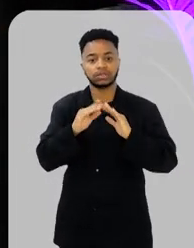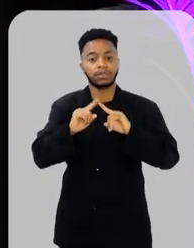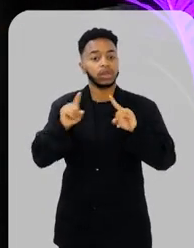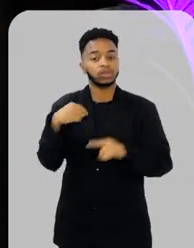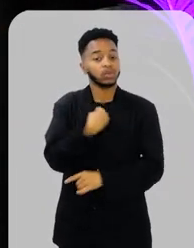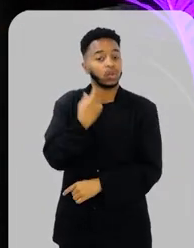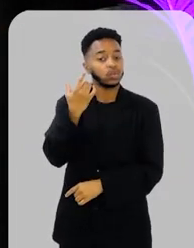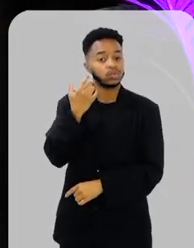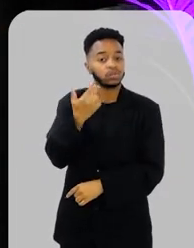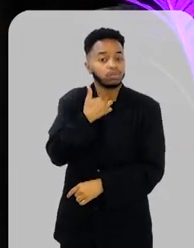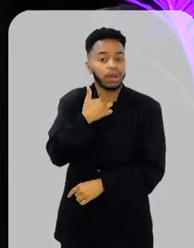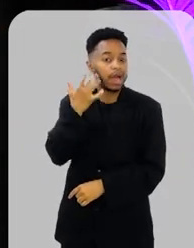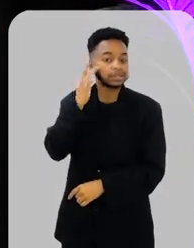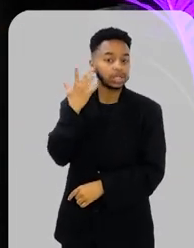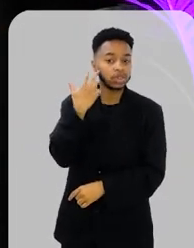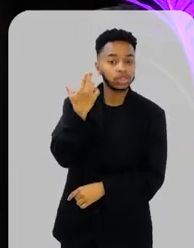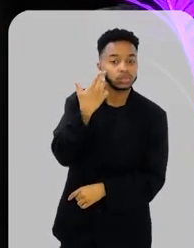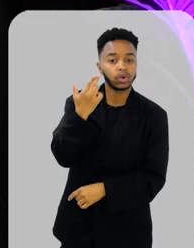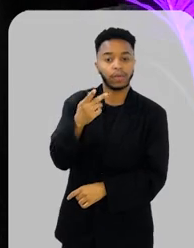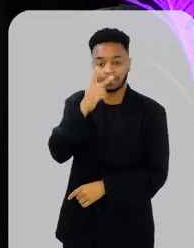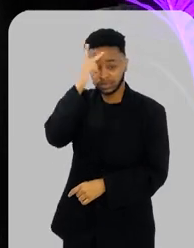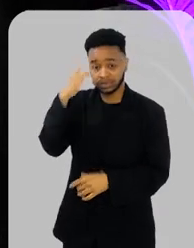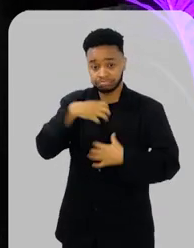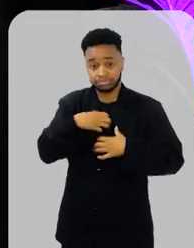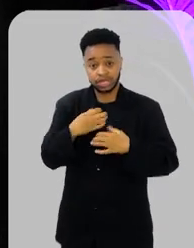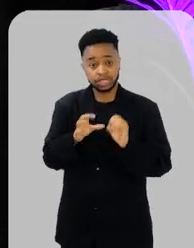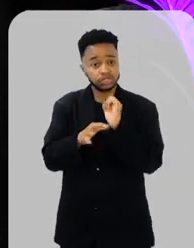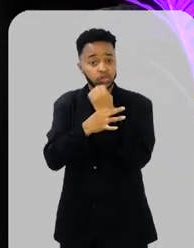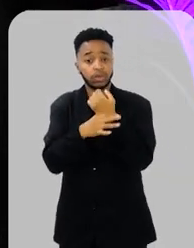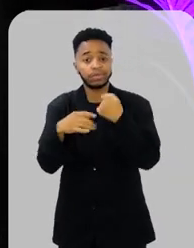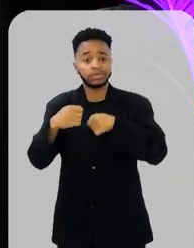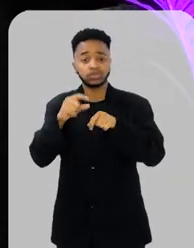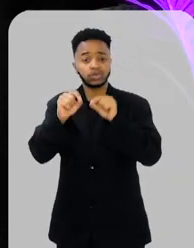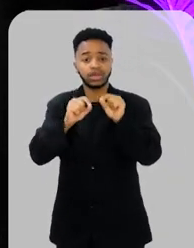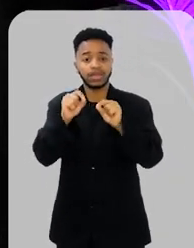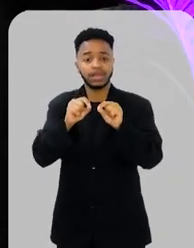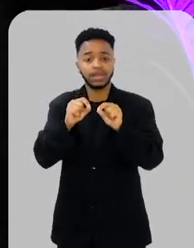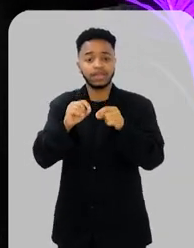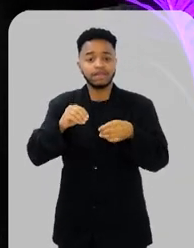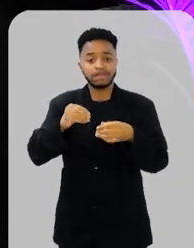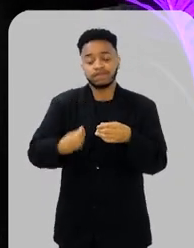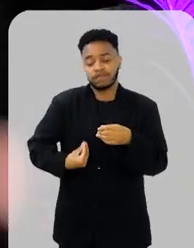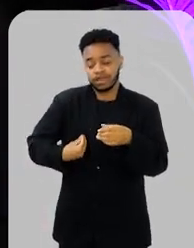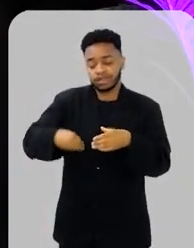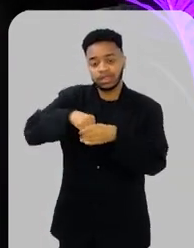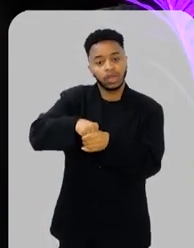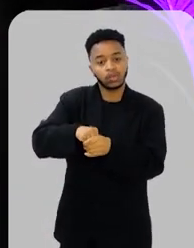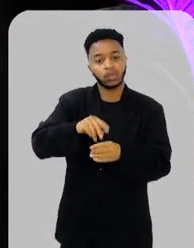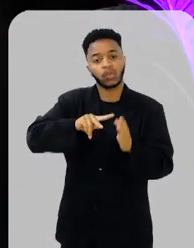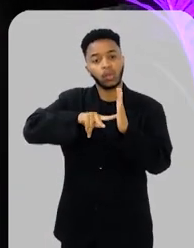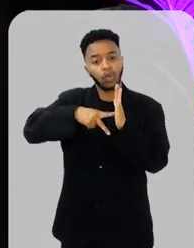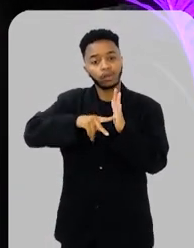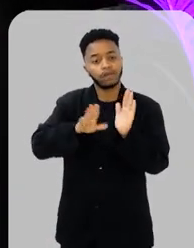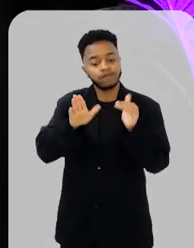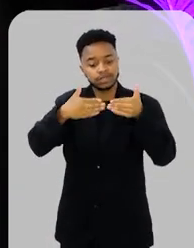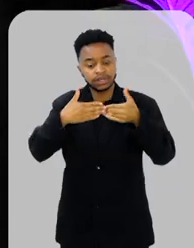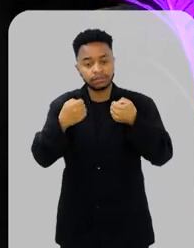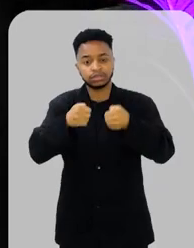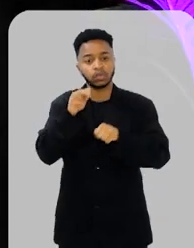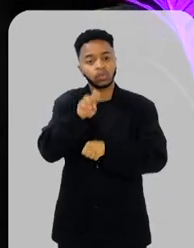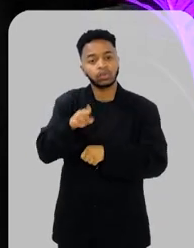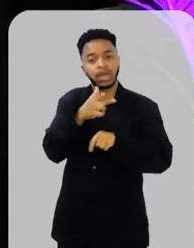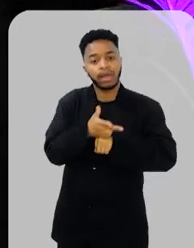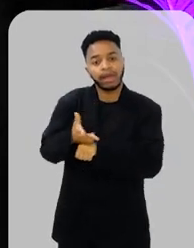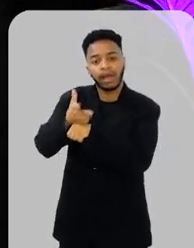gente não pode naturalizar uma sociedade que, para que a pessoa possa ter a mínima sensação de segurança, ela tem que viver dentro de condomínios fechados, tem